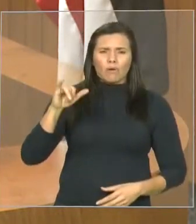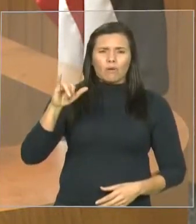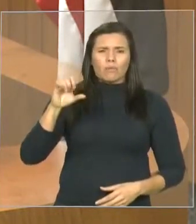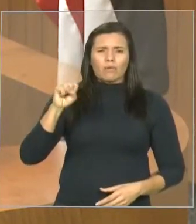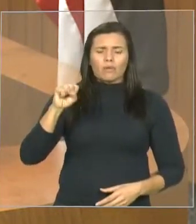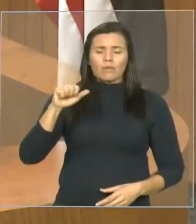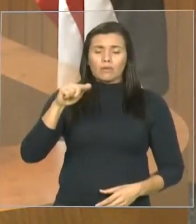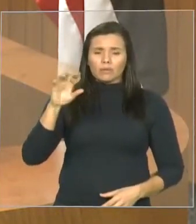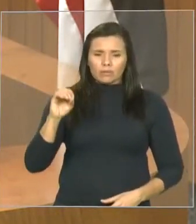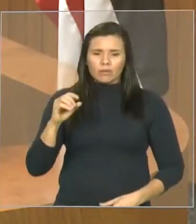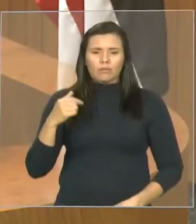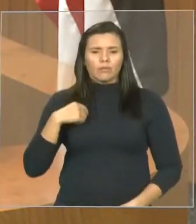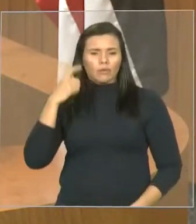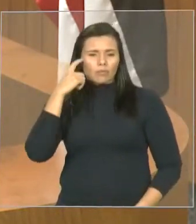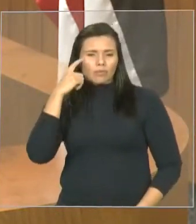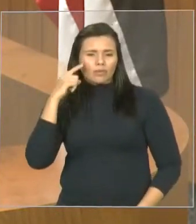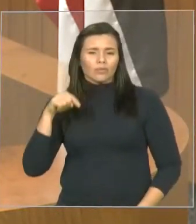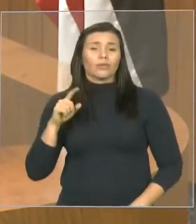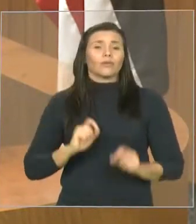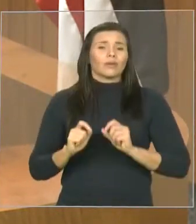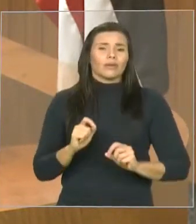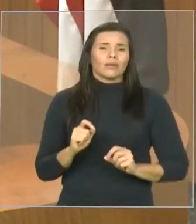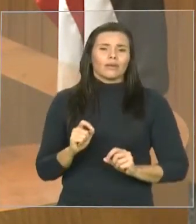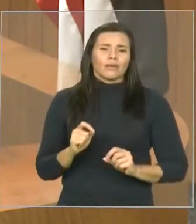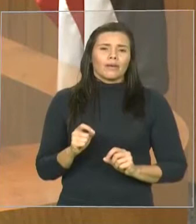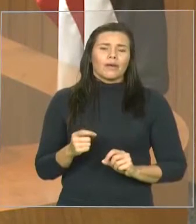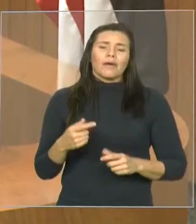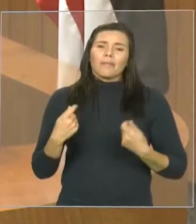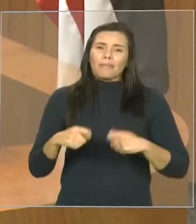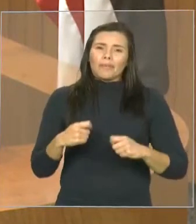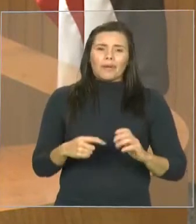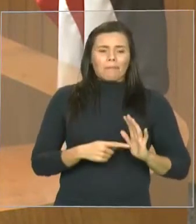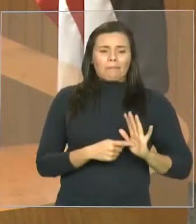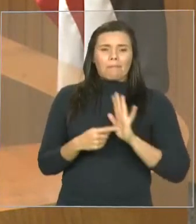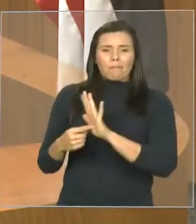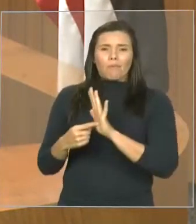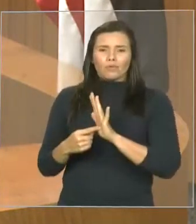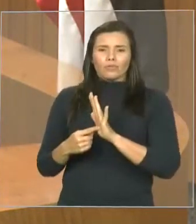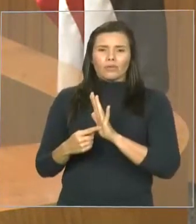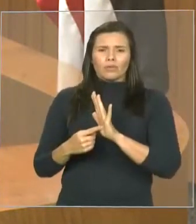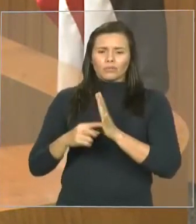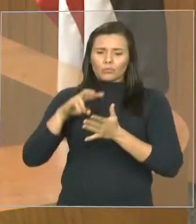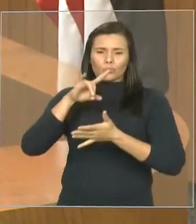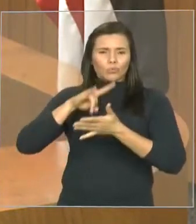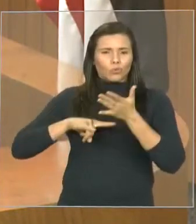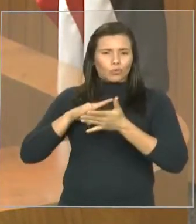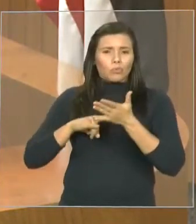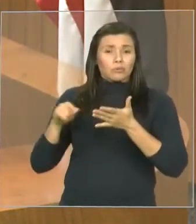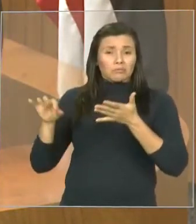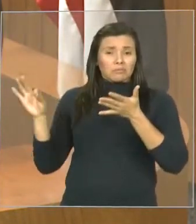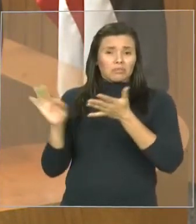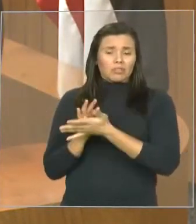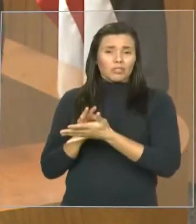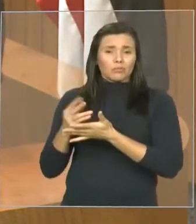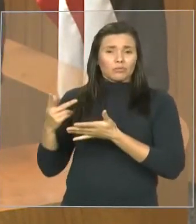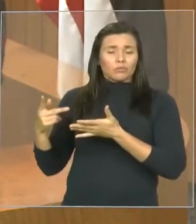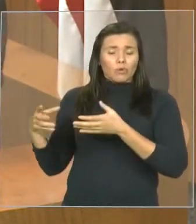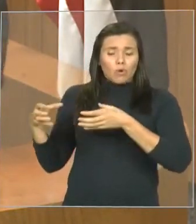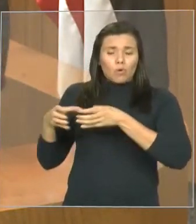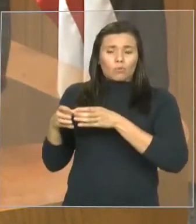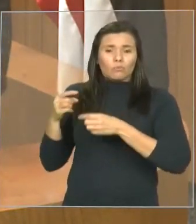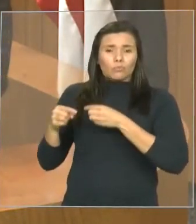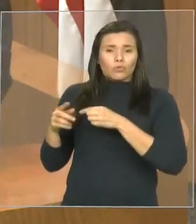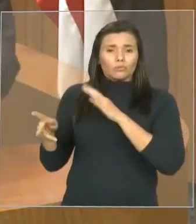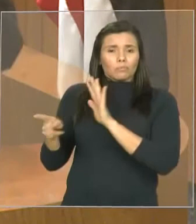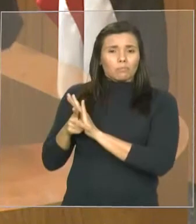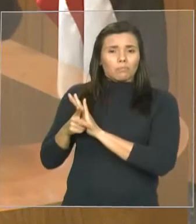apresentar ficha de filiação do partido do governador. Se não apresentar, certamente não será nomeado. Portanto, senhores e senhoras deputados, o que eu